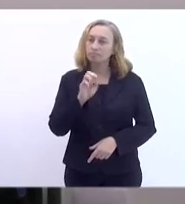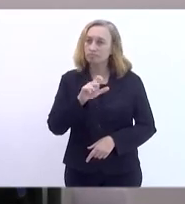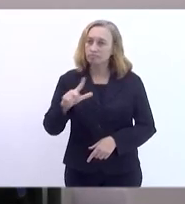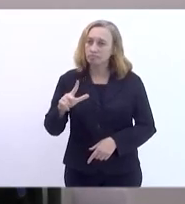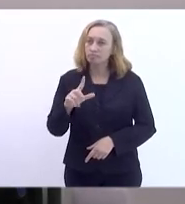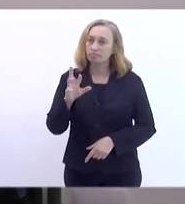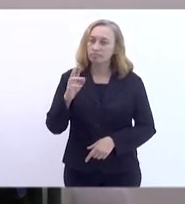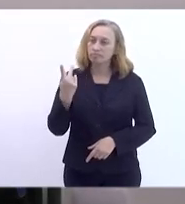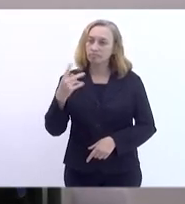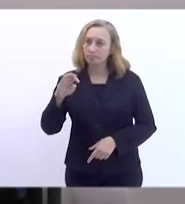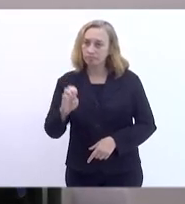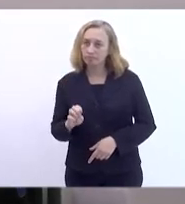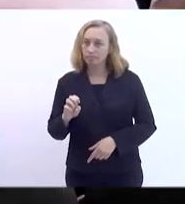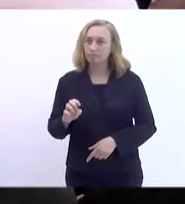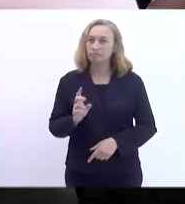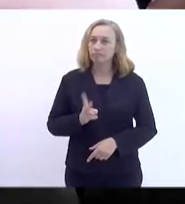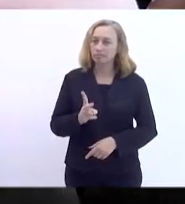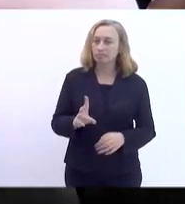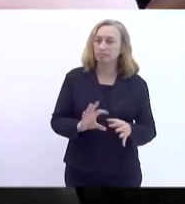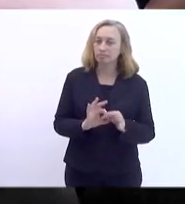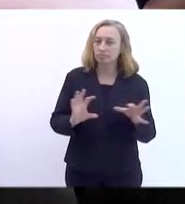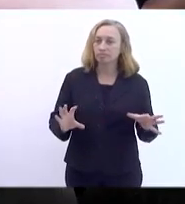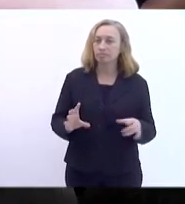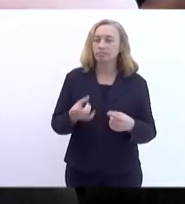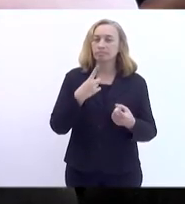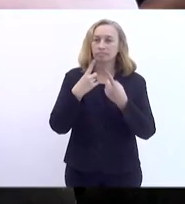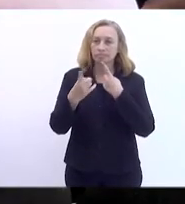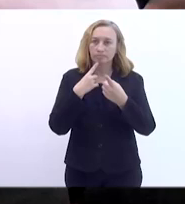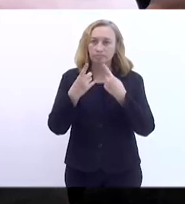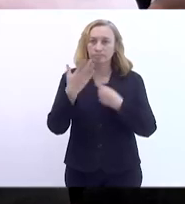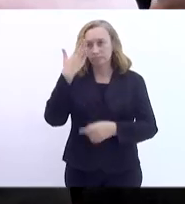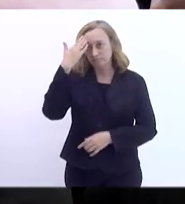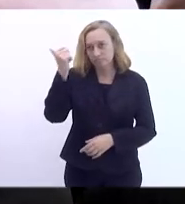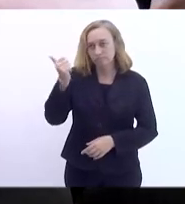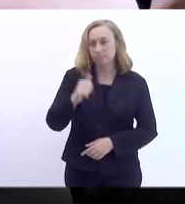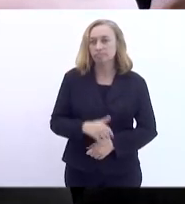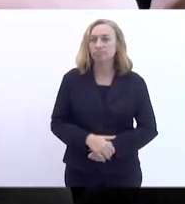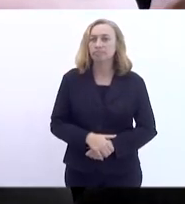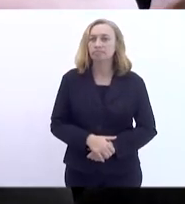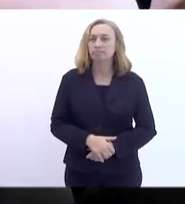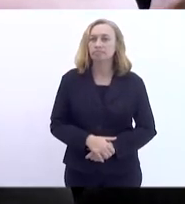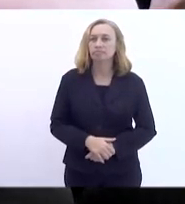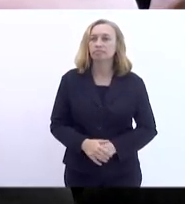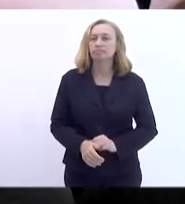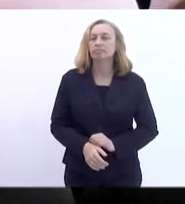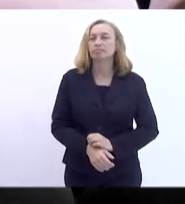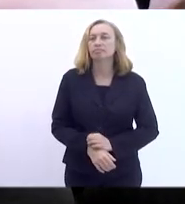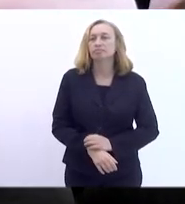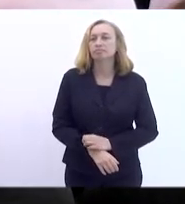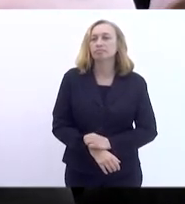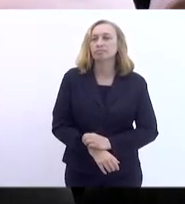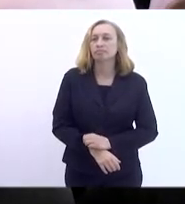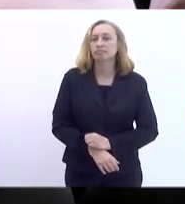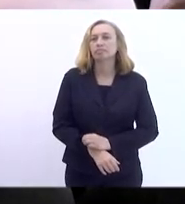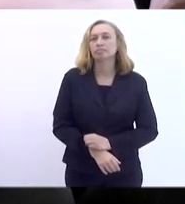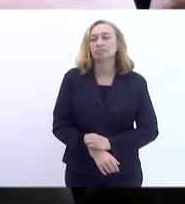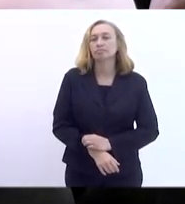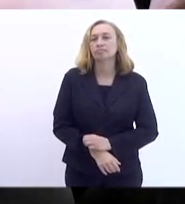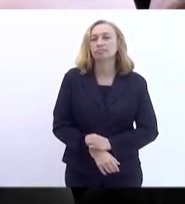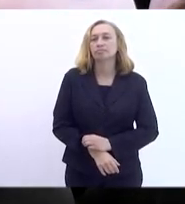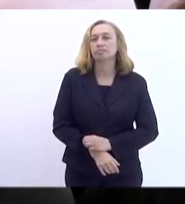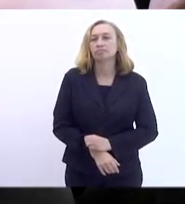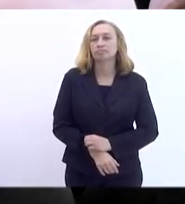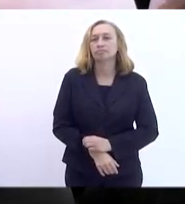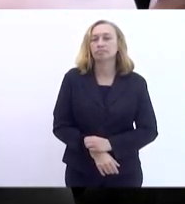bonomia de sempre permitir o debate a gente sabe das a luz dos receios e é